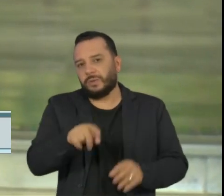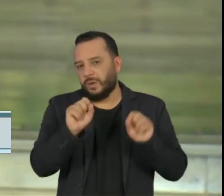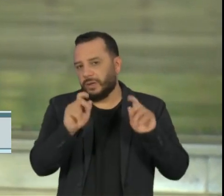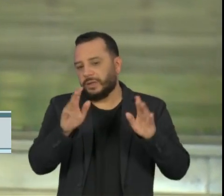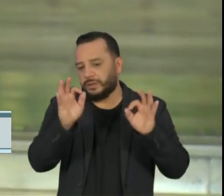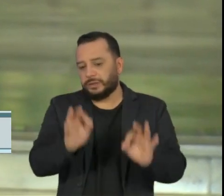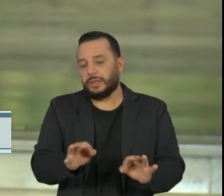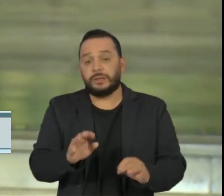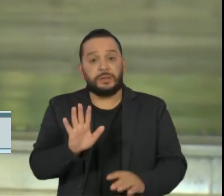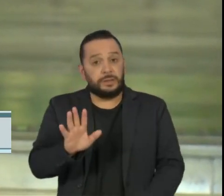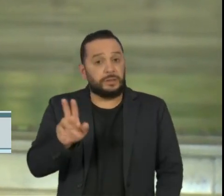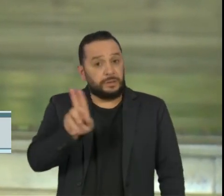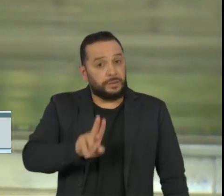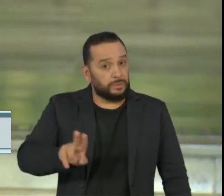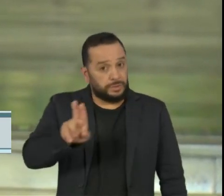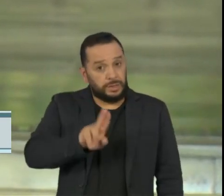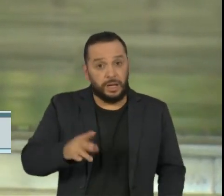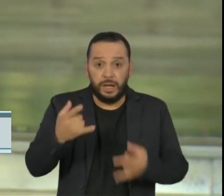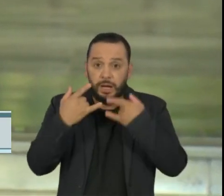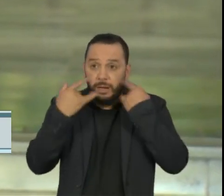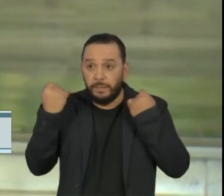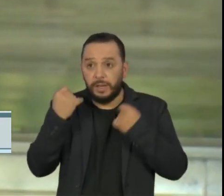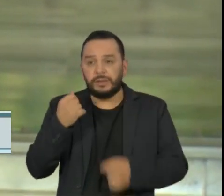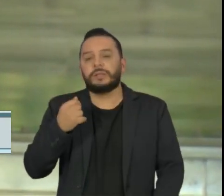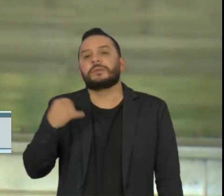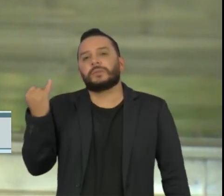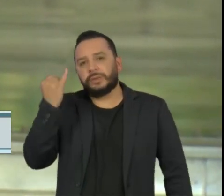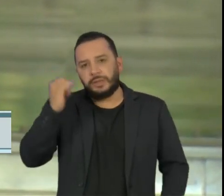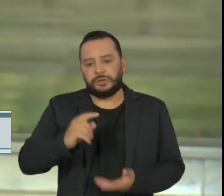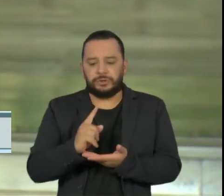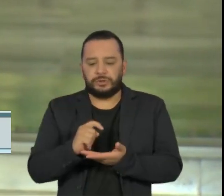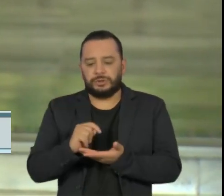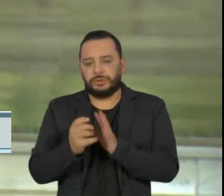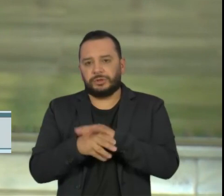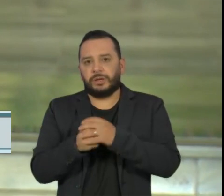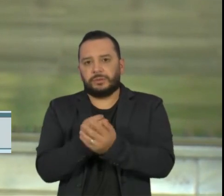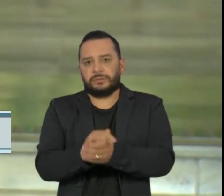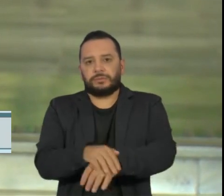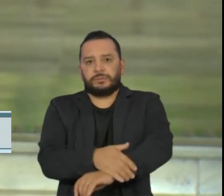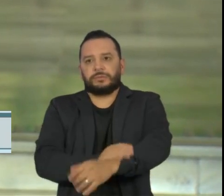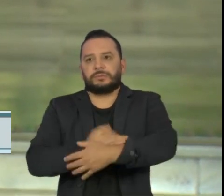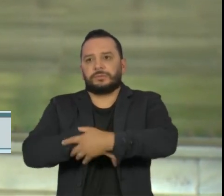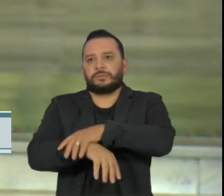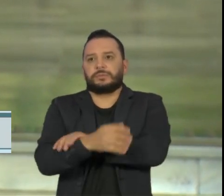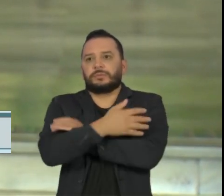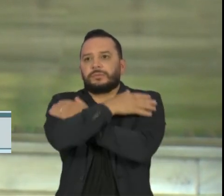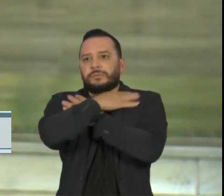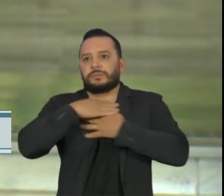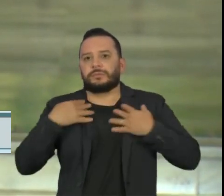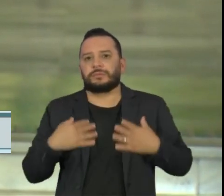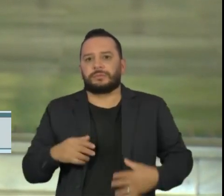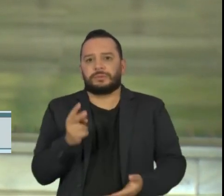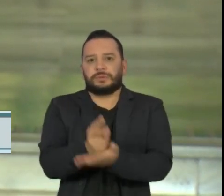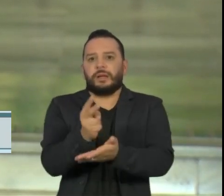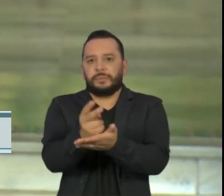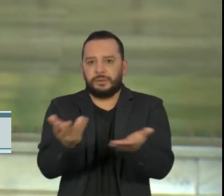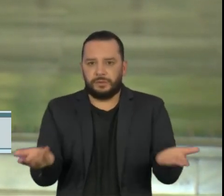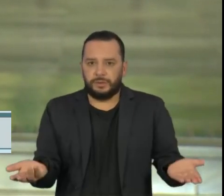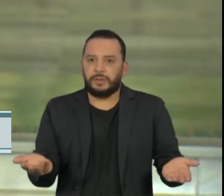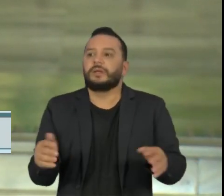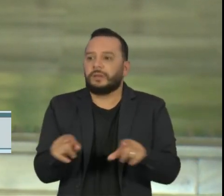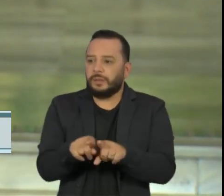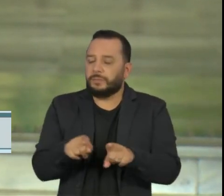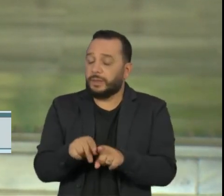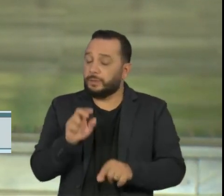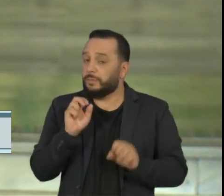todos estejam usando máscaras e usem e abusem do álcool gel sempre. Se puderem utilizar